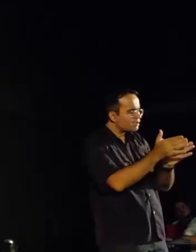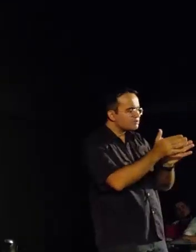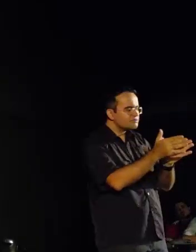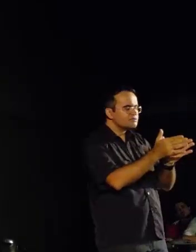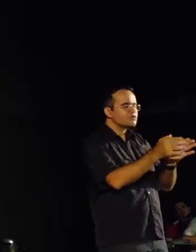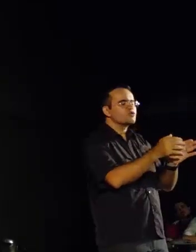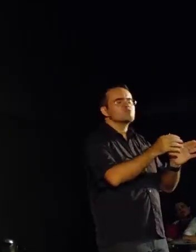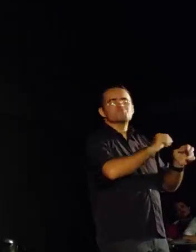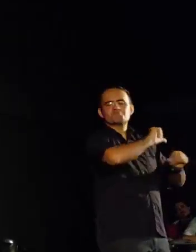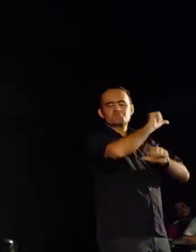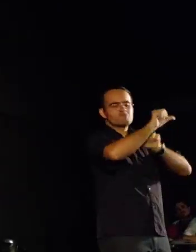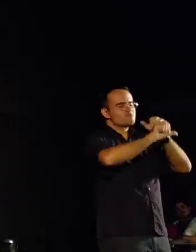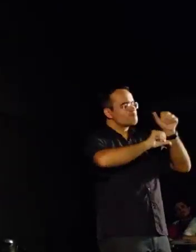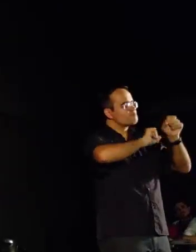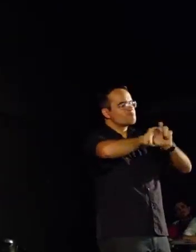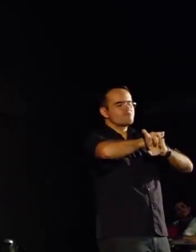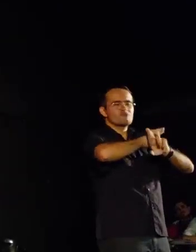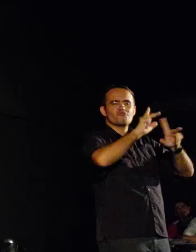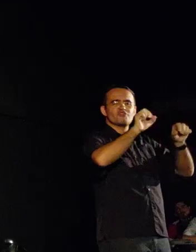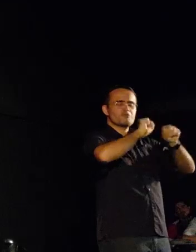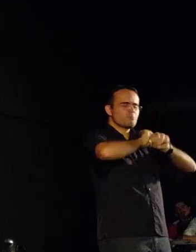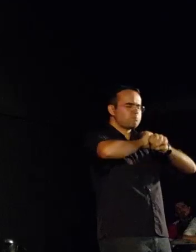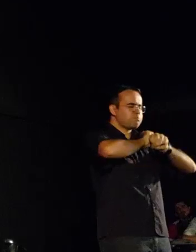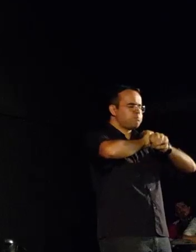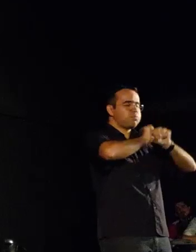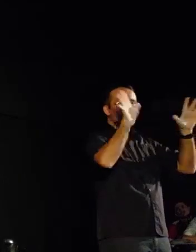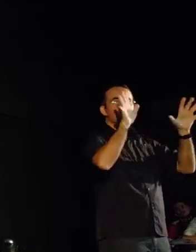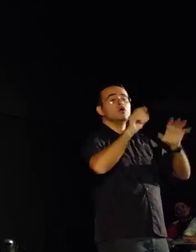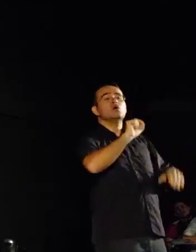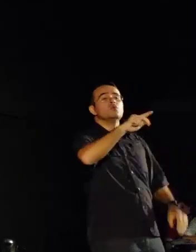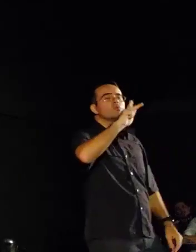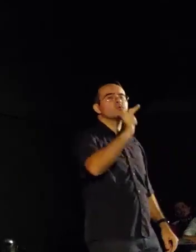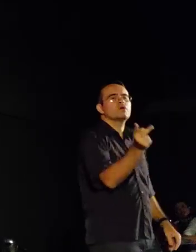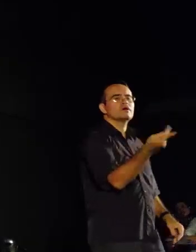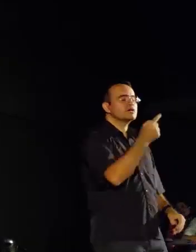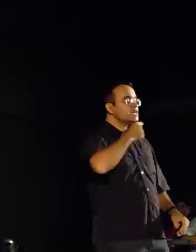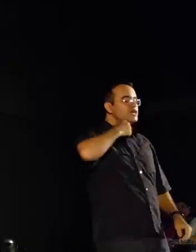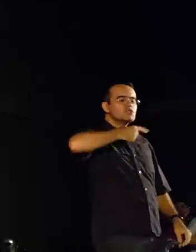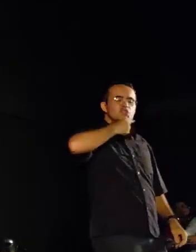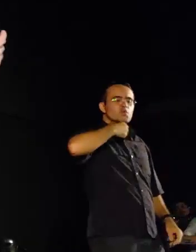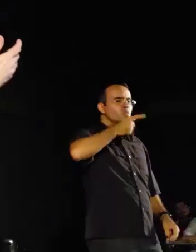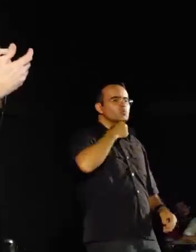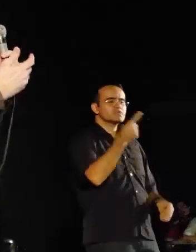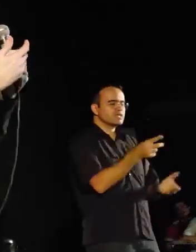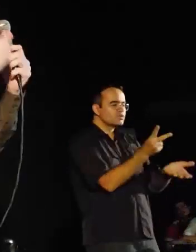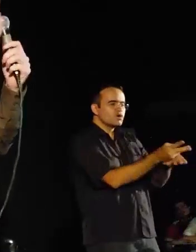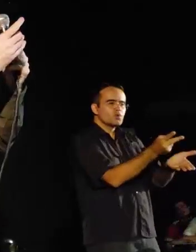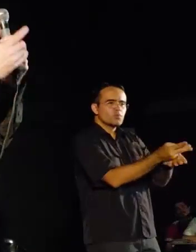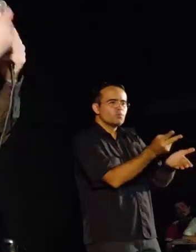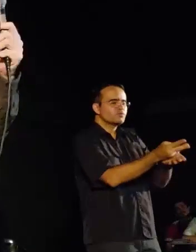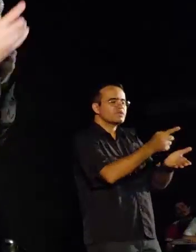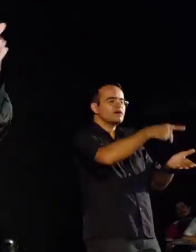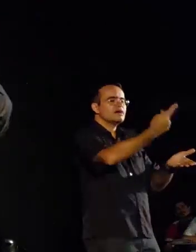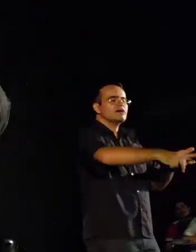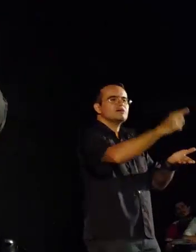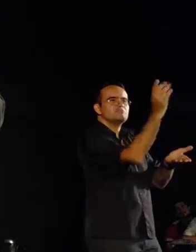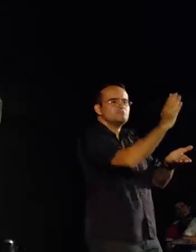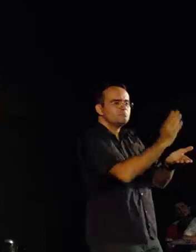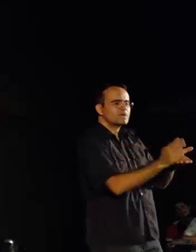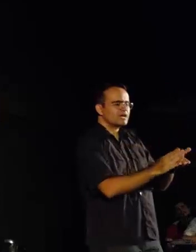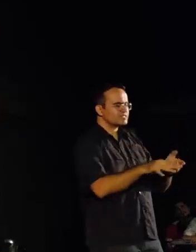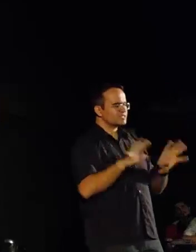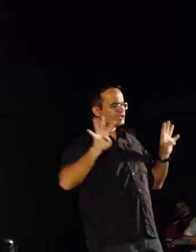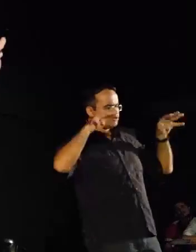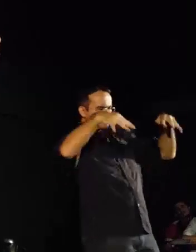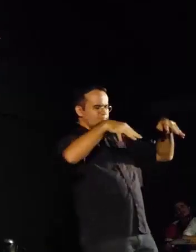explodiu. Ele explodiu. Não era mais possível, porque para as populações do Brasil ficou claro que